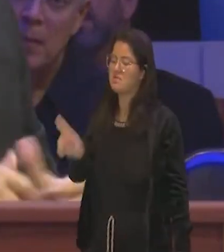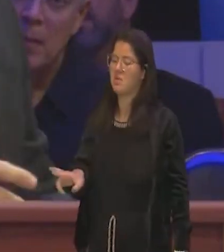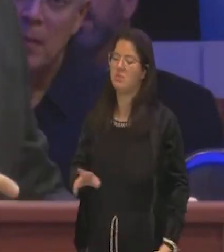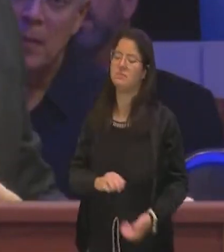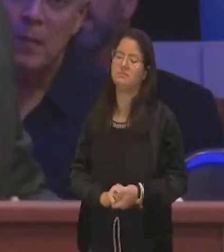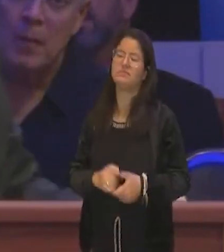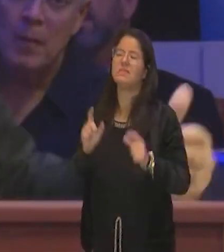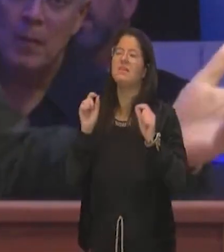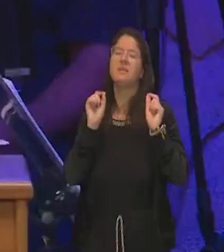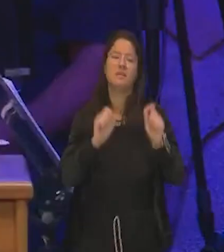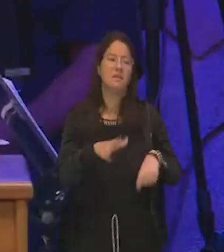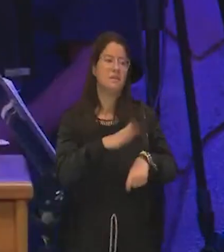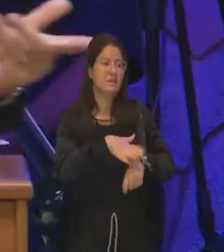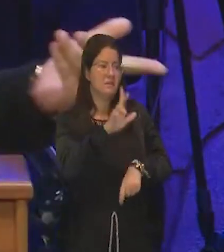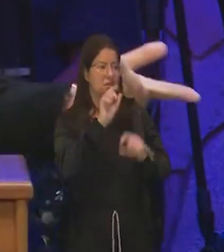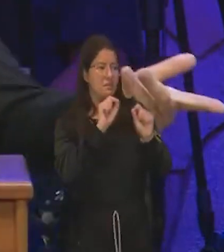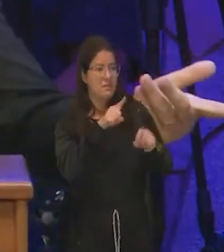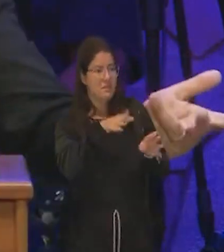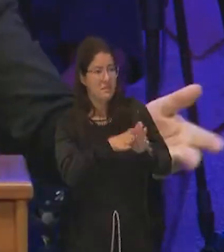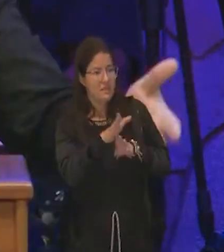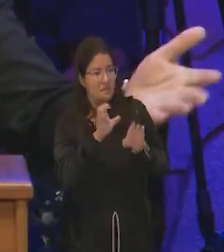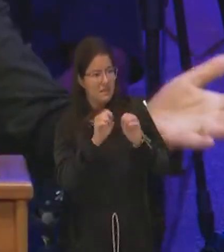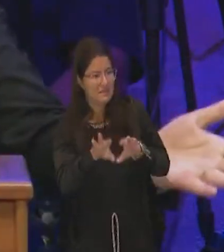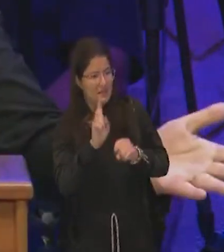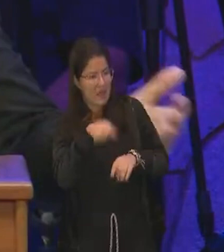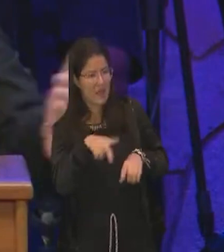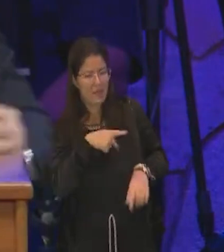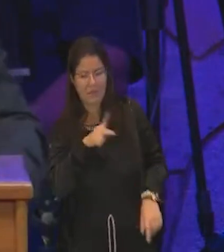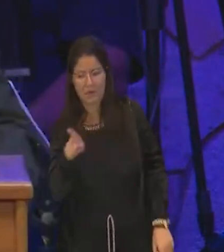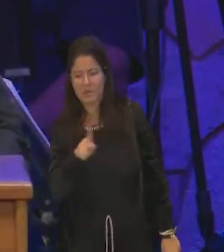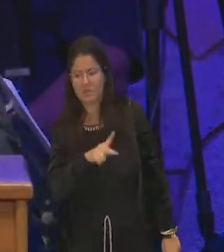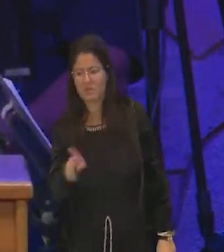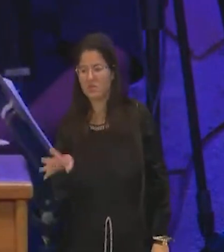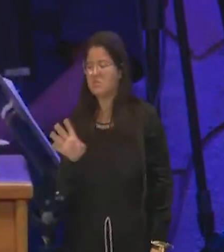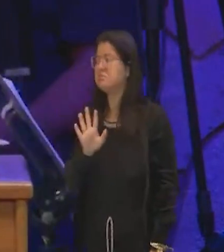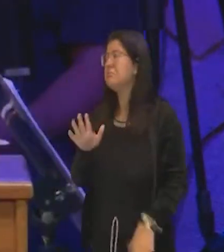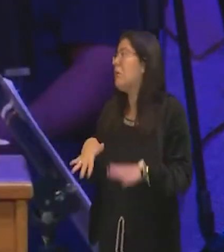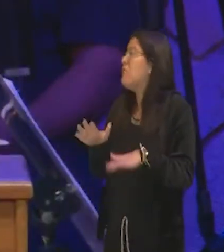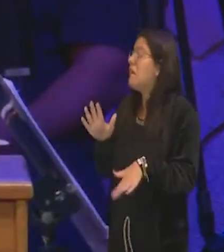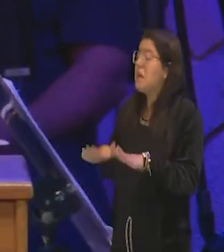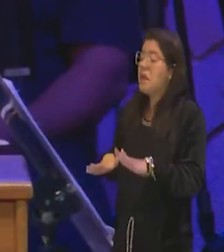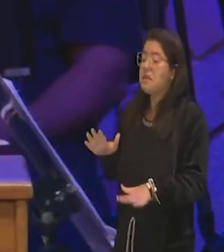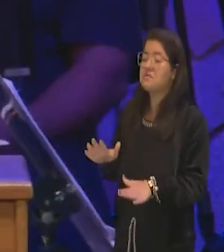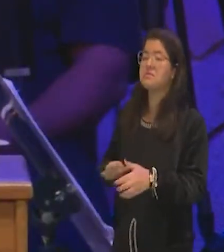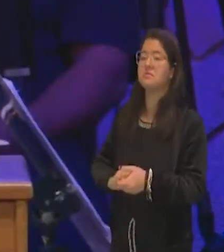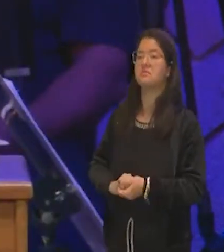E o que mais você faz? Você ensina? Você é um professor? Talvez.